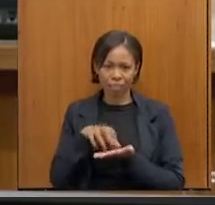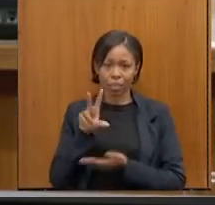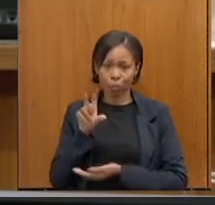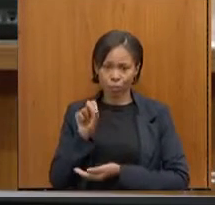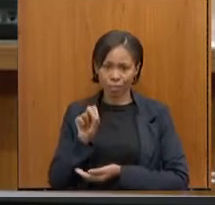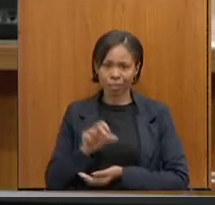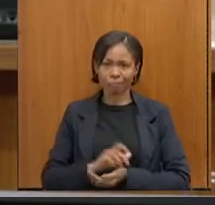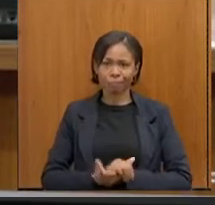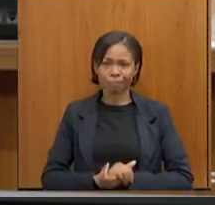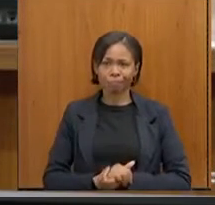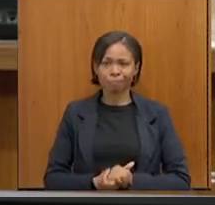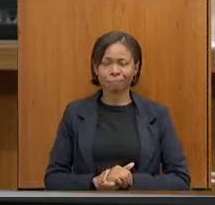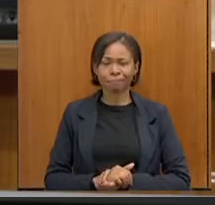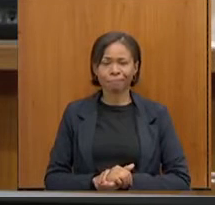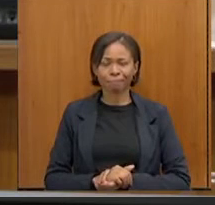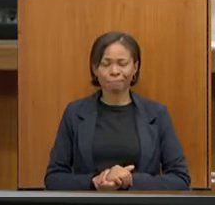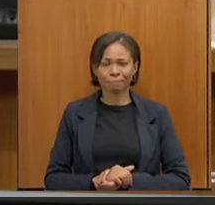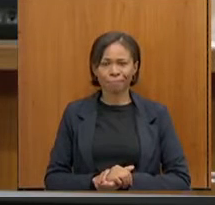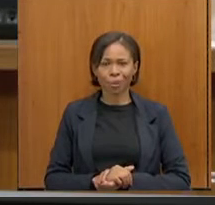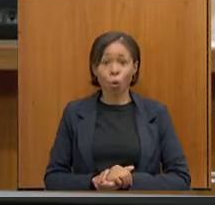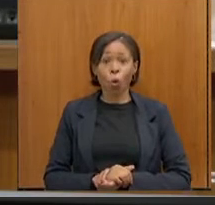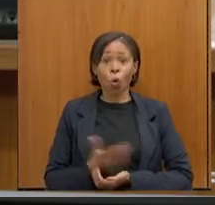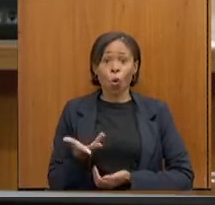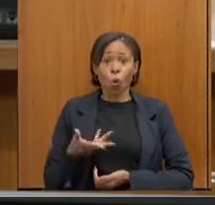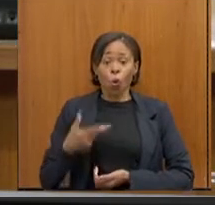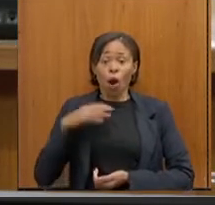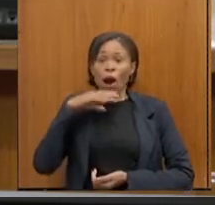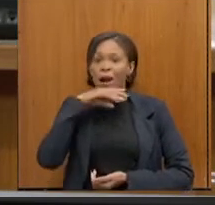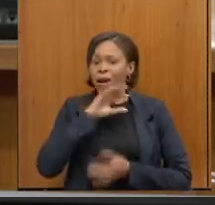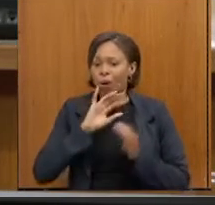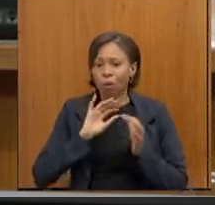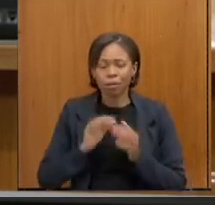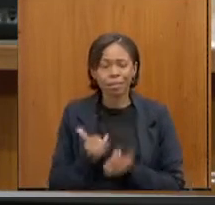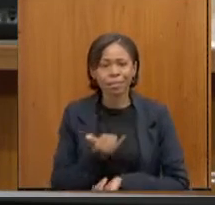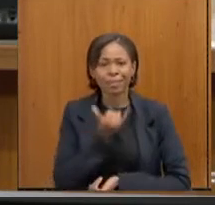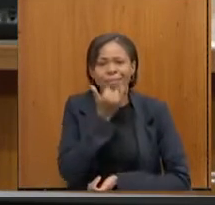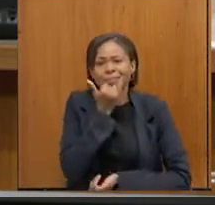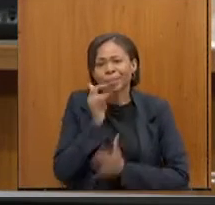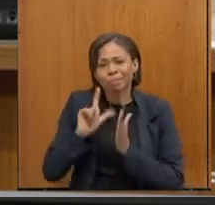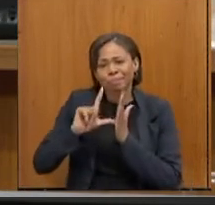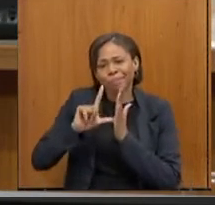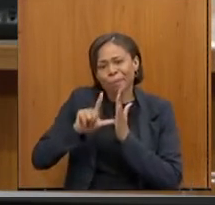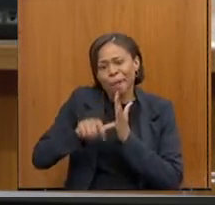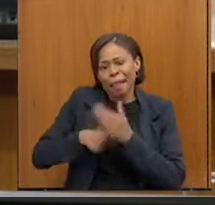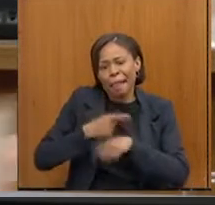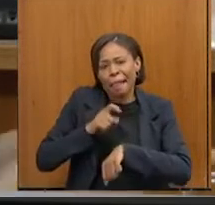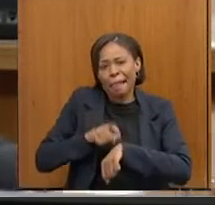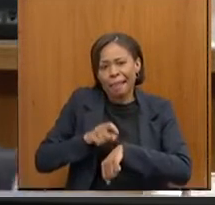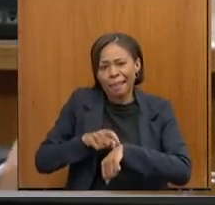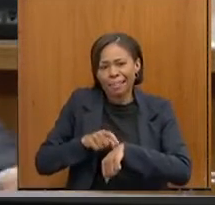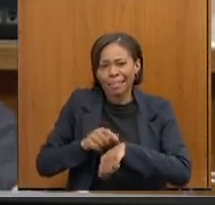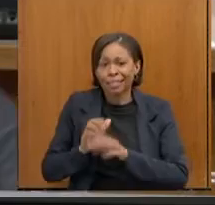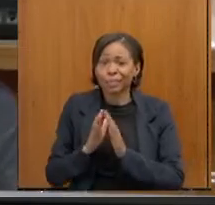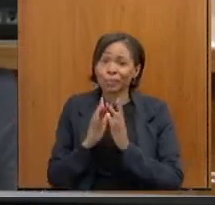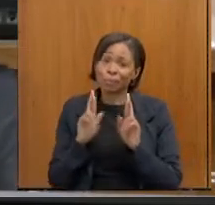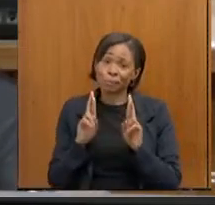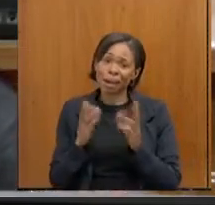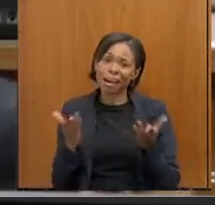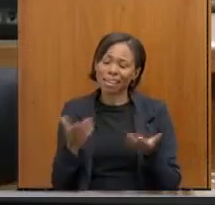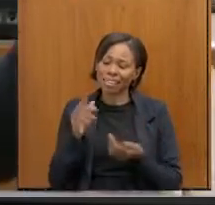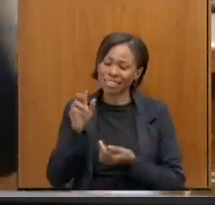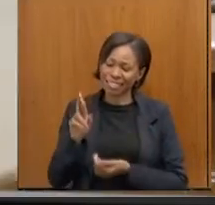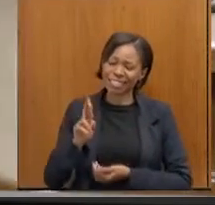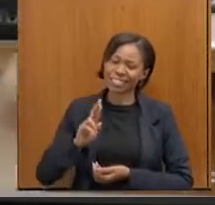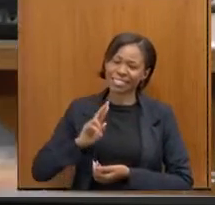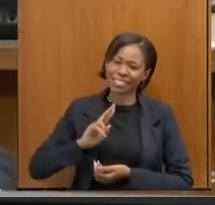o presente fui modo acelerado perdão pelo atraso Espero poder agora ficar disposição para as perguntas